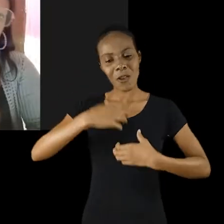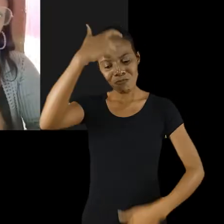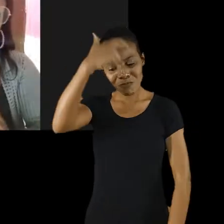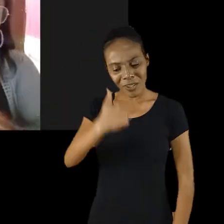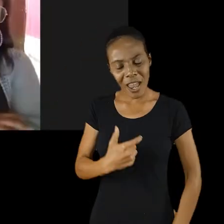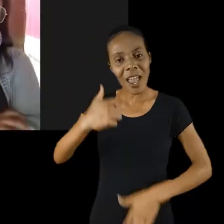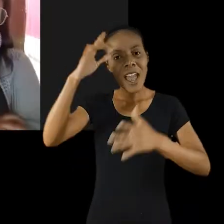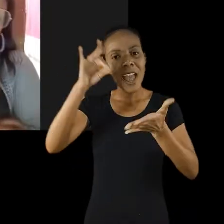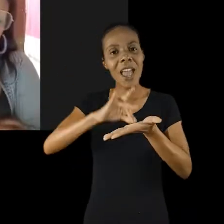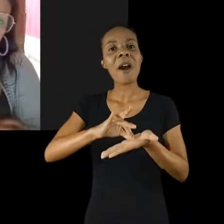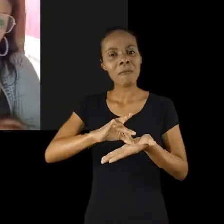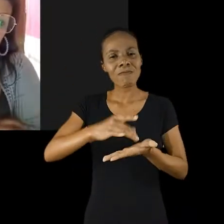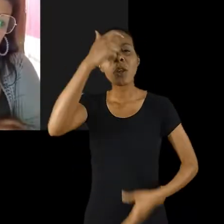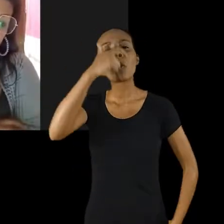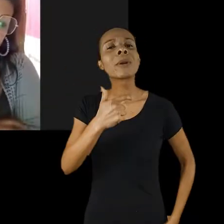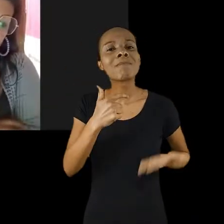palavra, ela